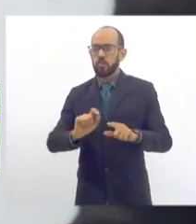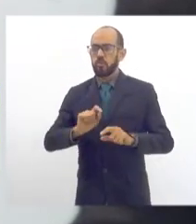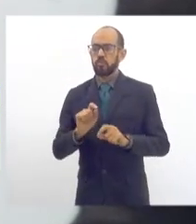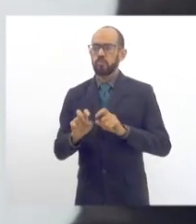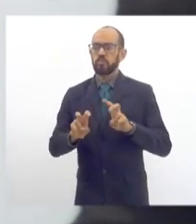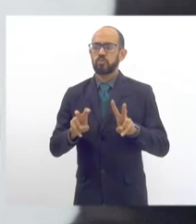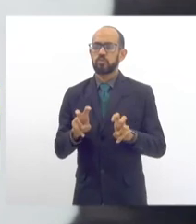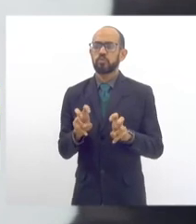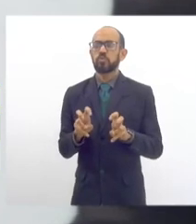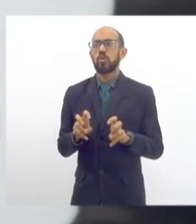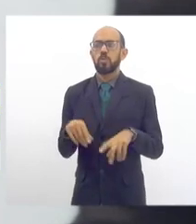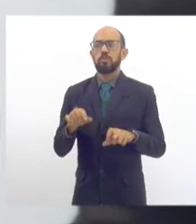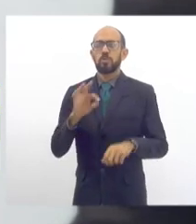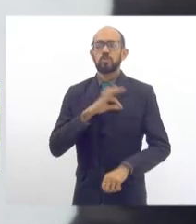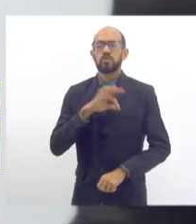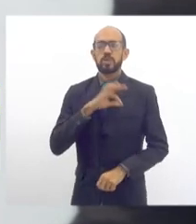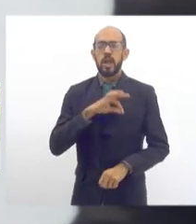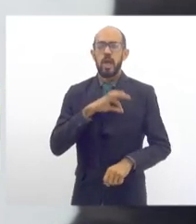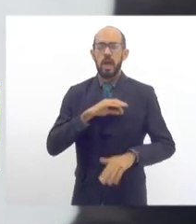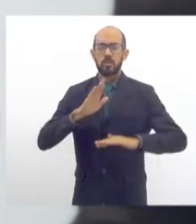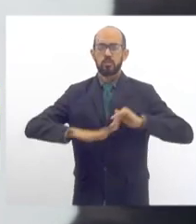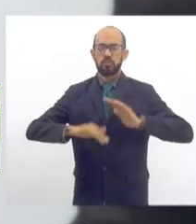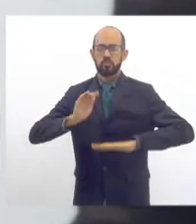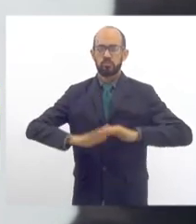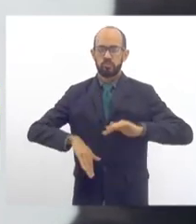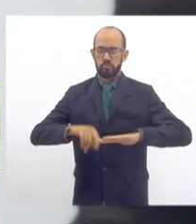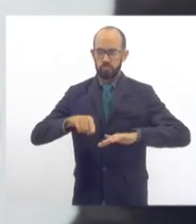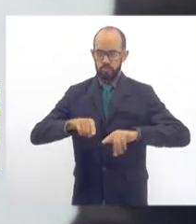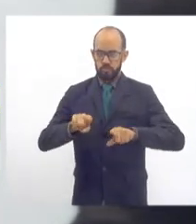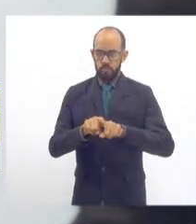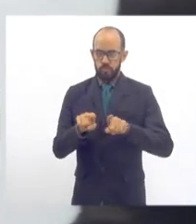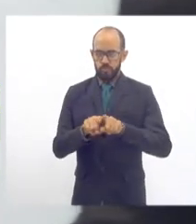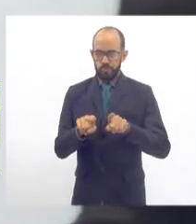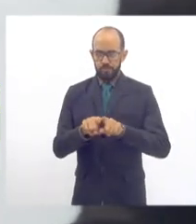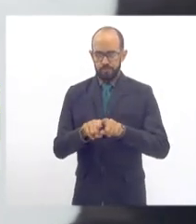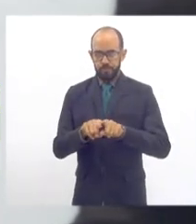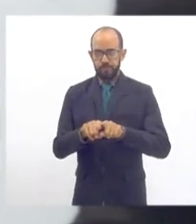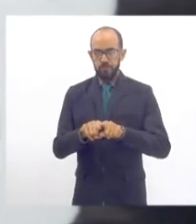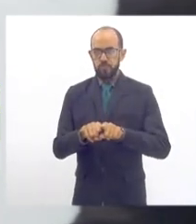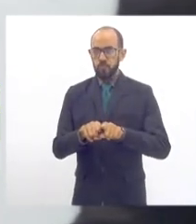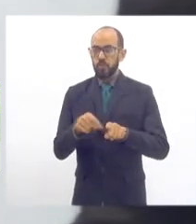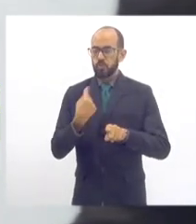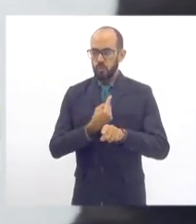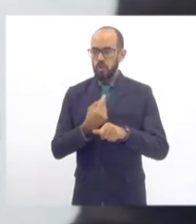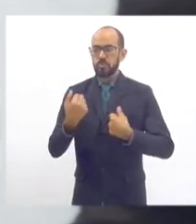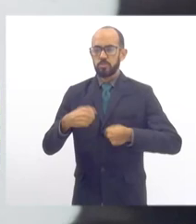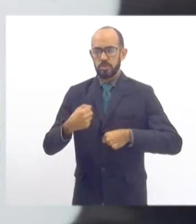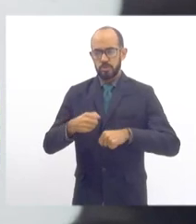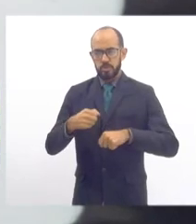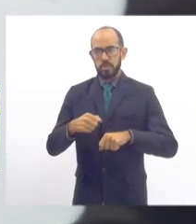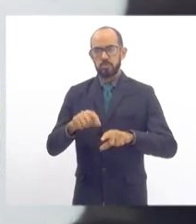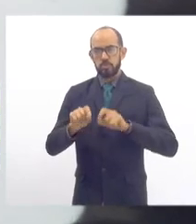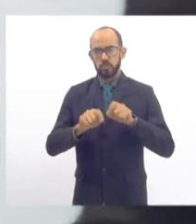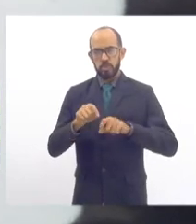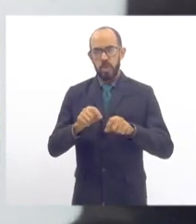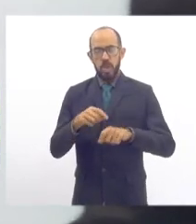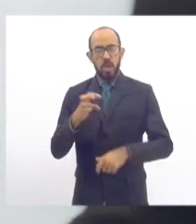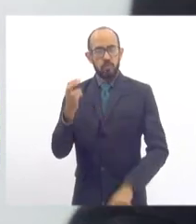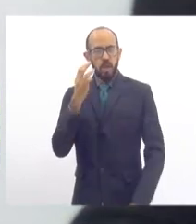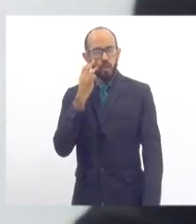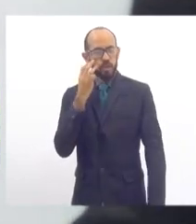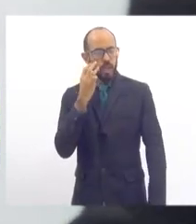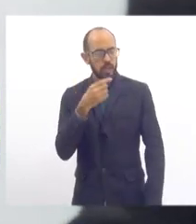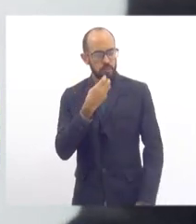plano de cargos e salários dos servidores, que é legítimo, a gente precisa... Aí o Valdeque, que